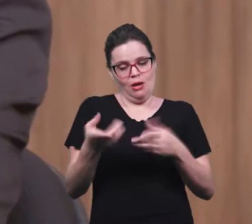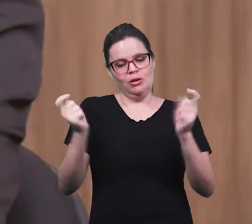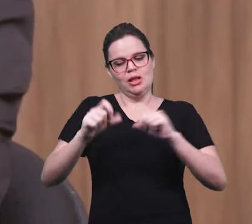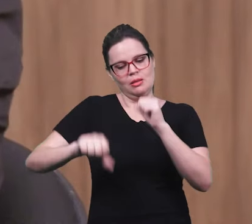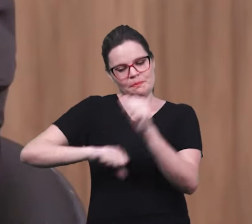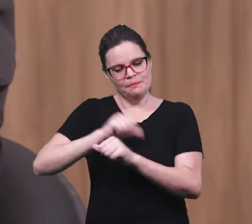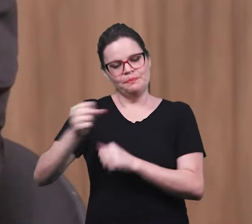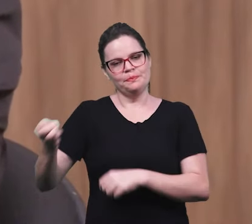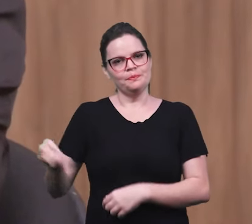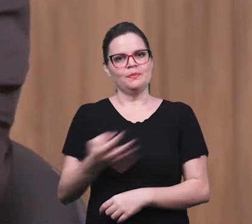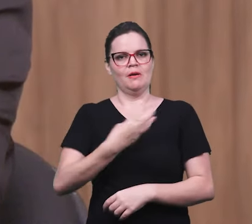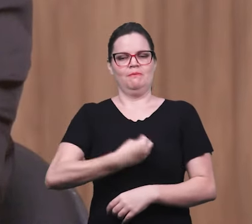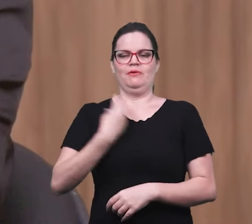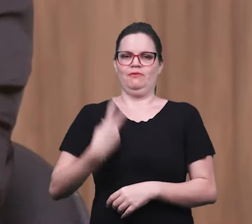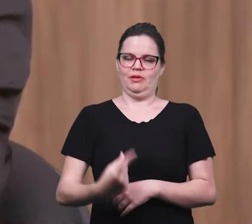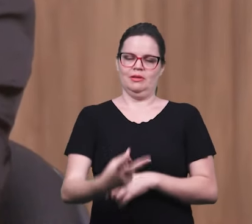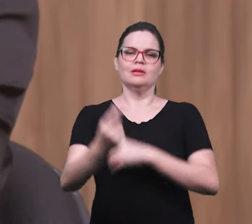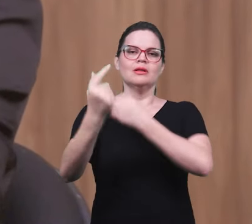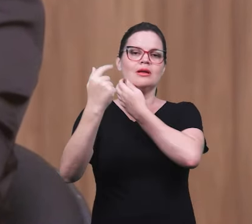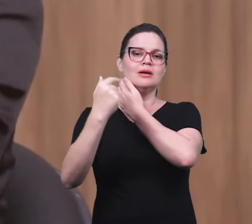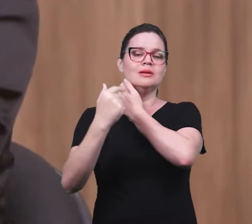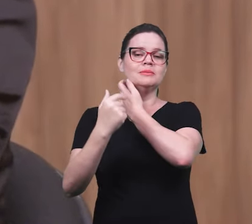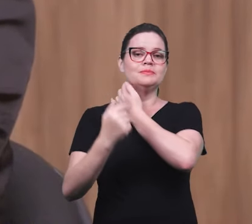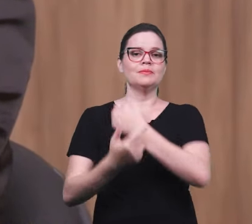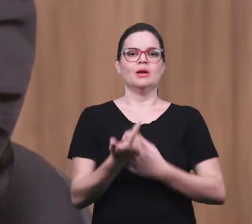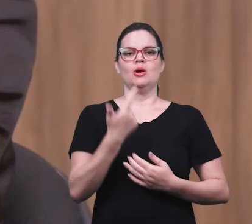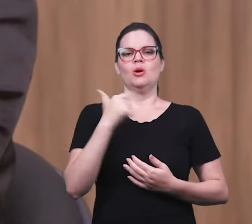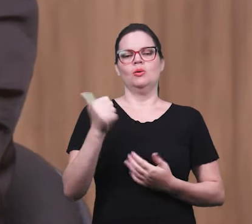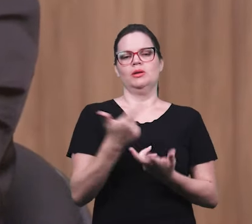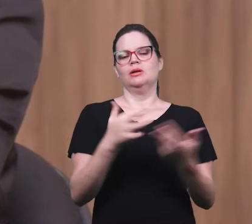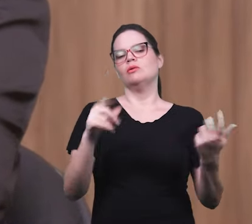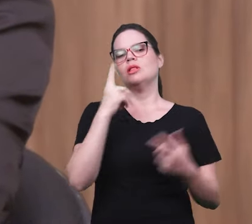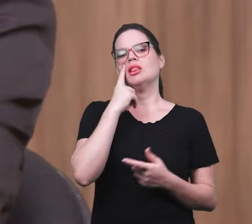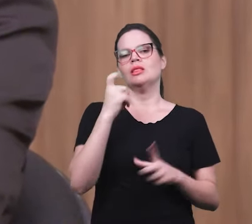exemplo na Bíblia também, é que quando o poder do Senhor,